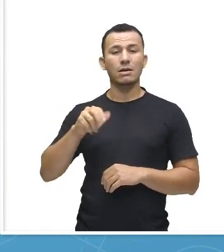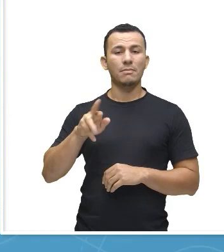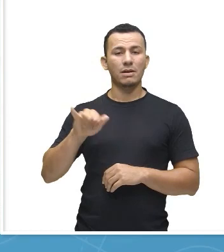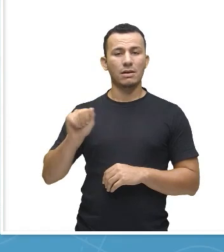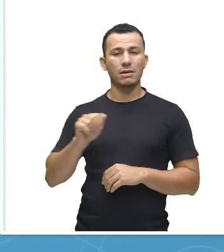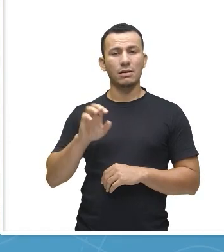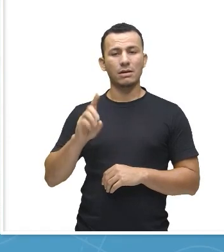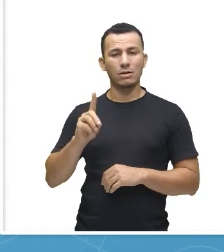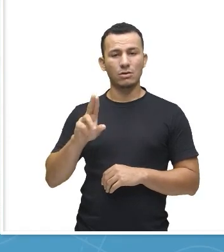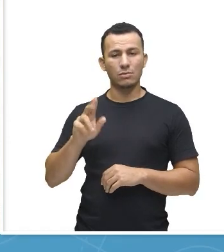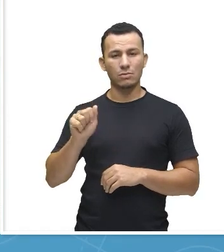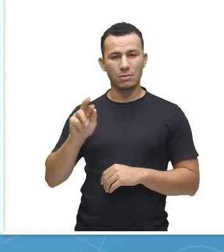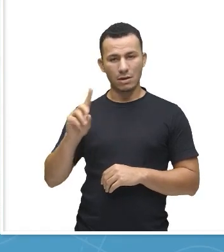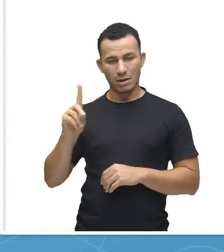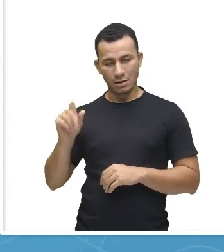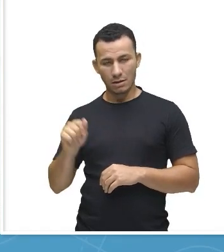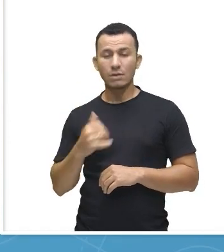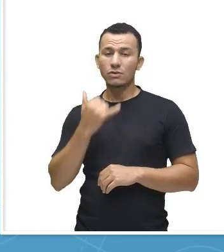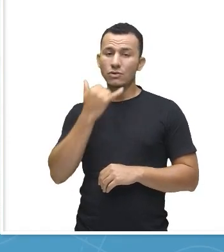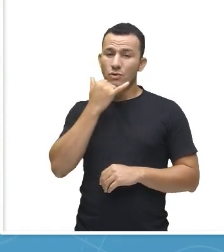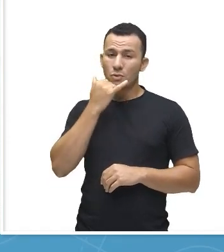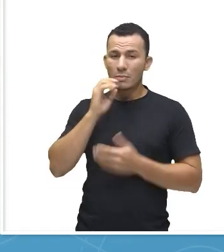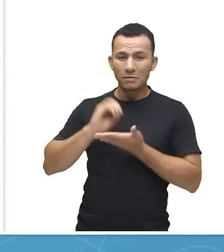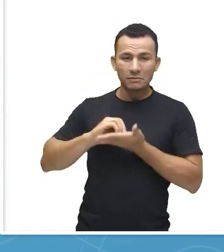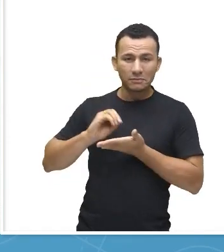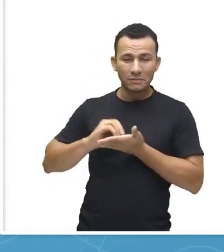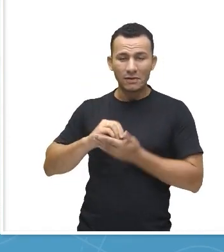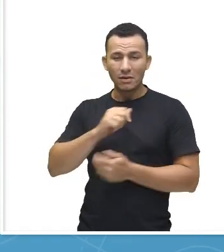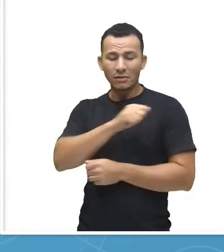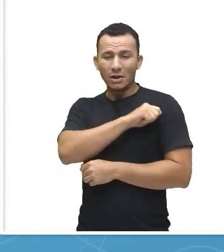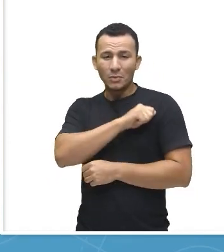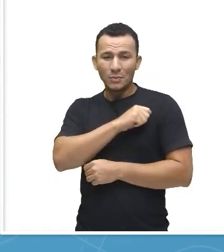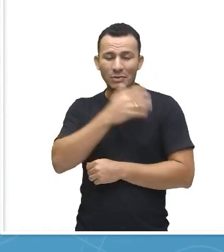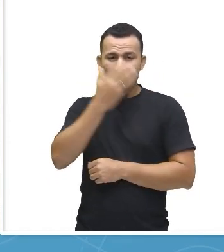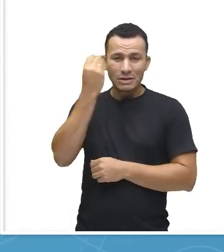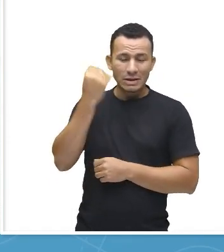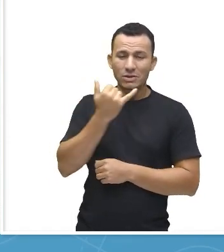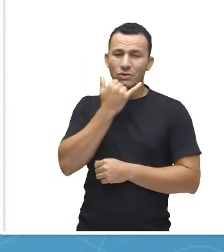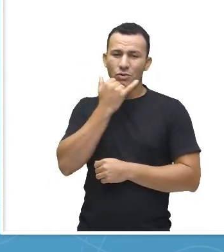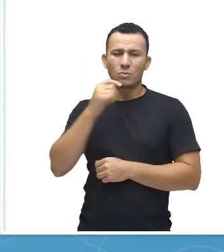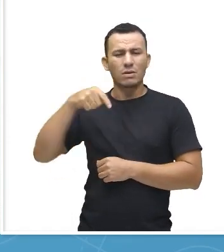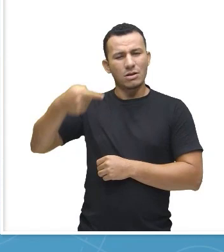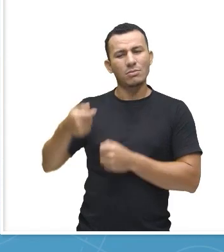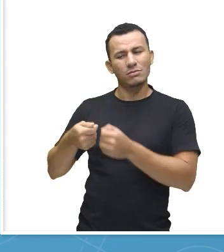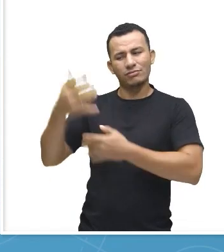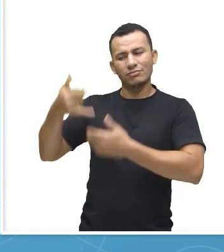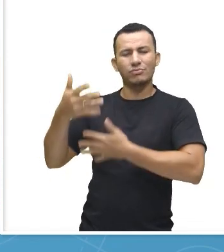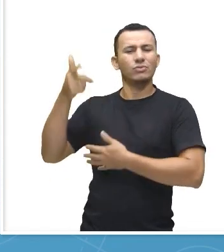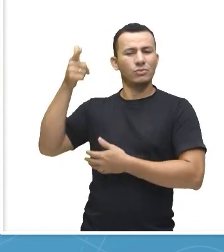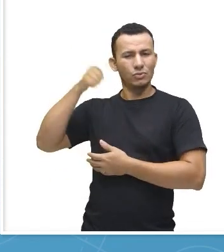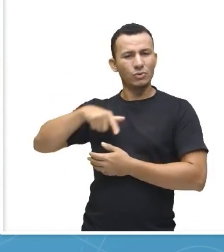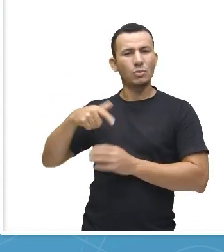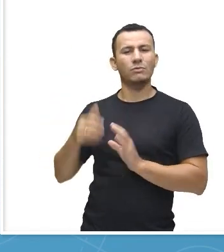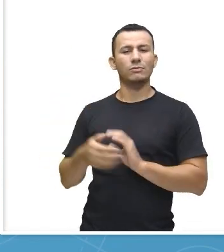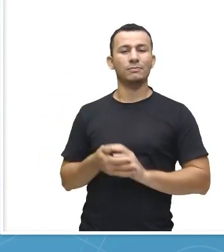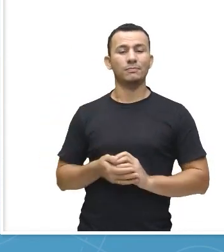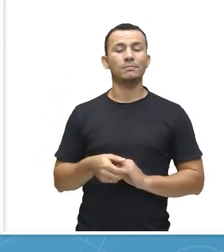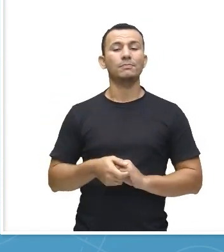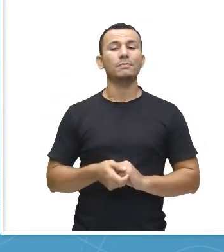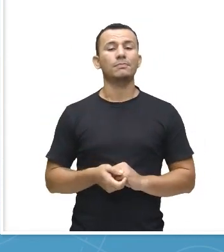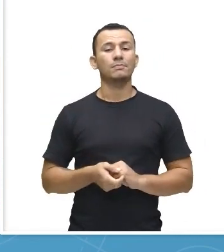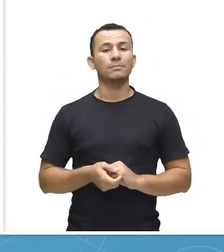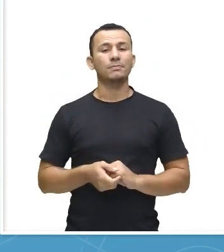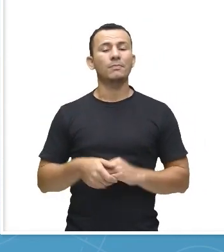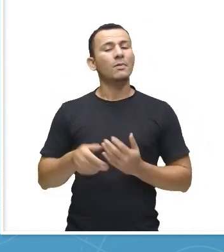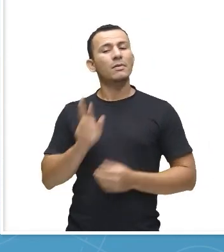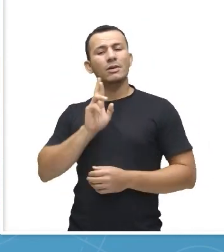e o Vitor, tá? Desculpe se eu não chamei, eu esqueci alguém aqui. Depois eu chamo de novamente. Temos mais duas questões. Vamos